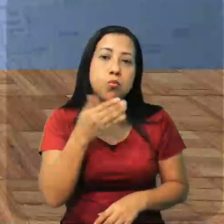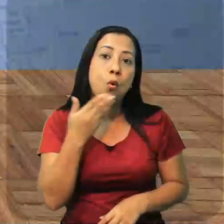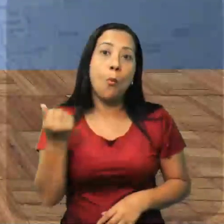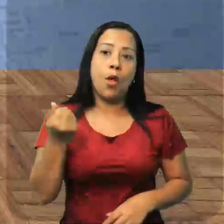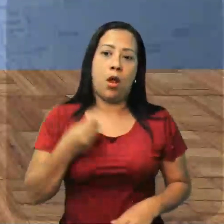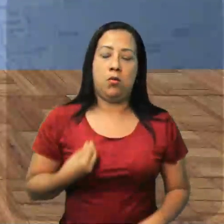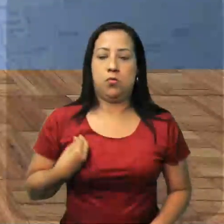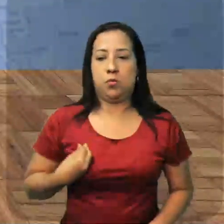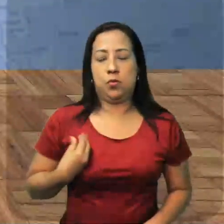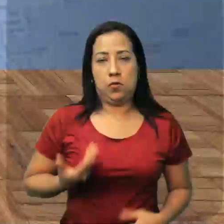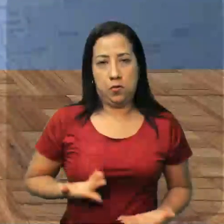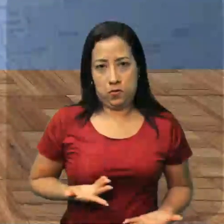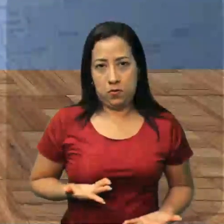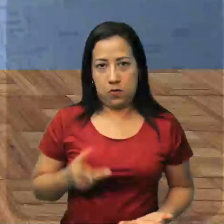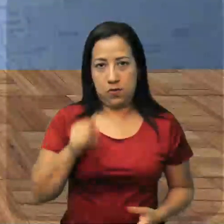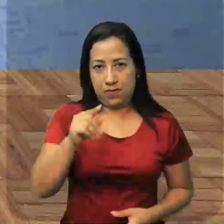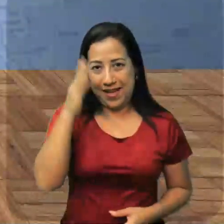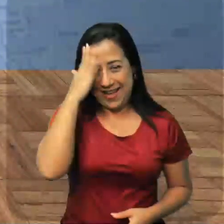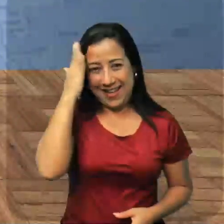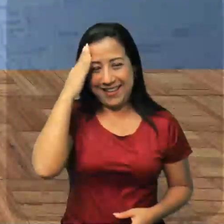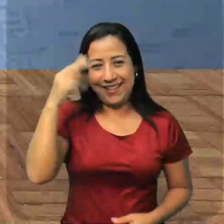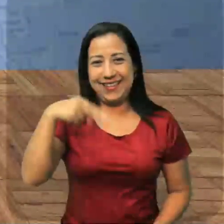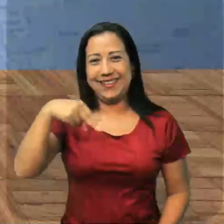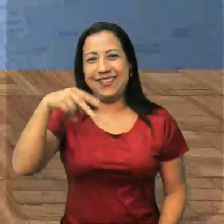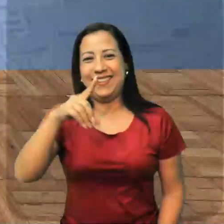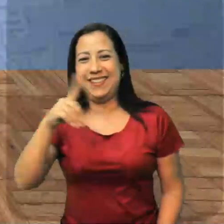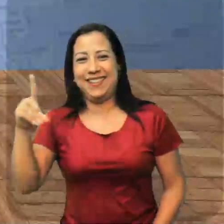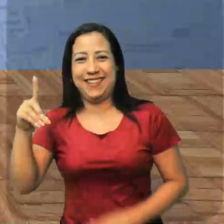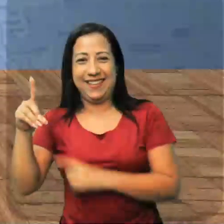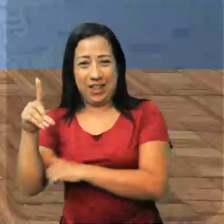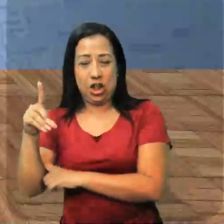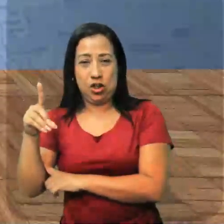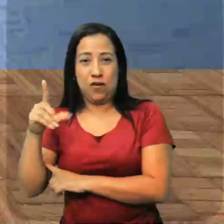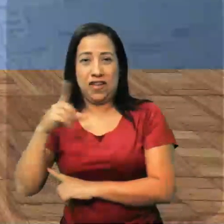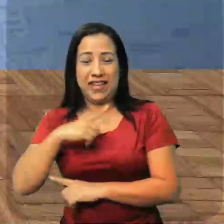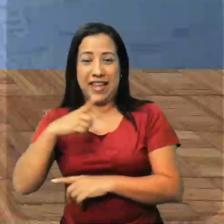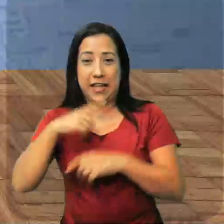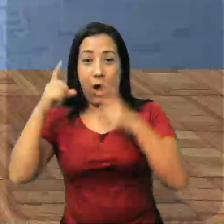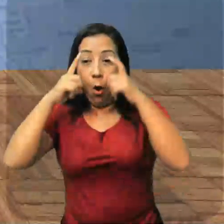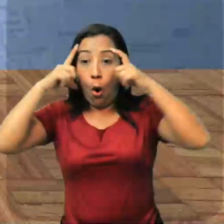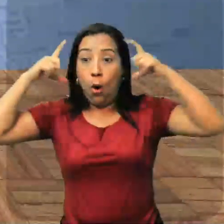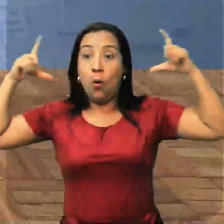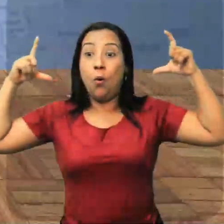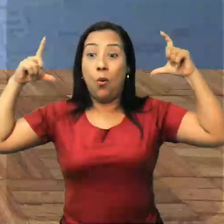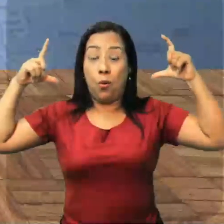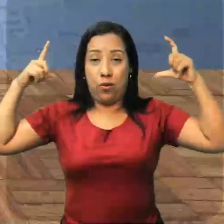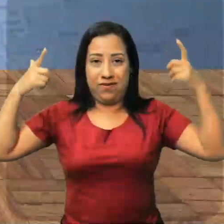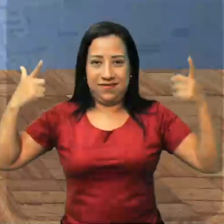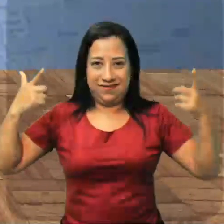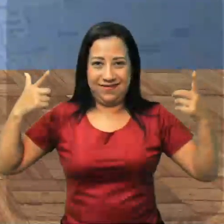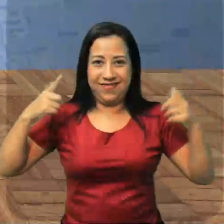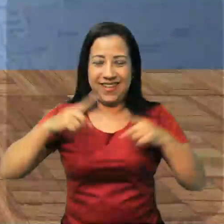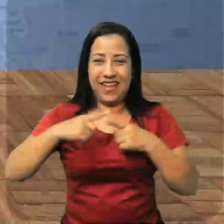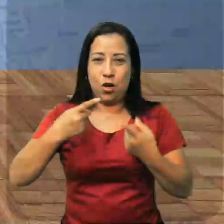nordestinos, tem a cabeça grande, porque quando nasceu o pai já dizia assim, meu filho, quando crescer vai para São